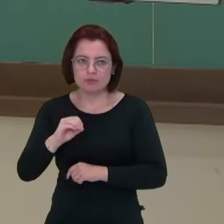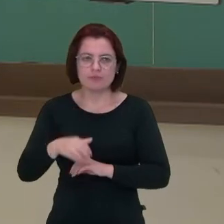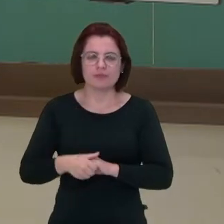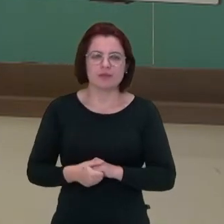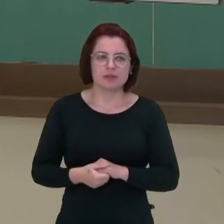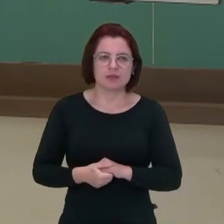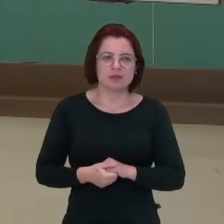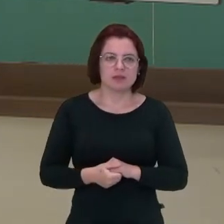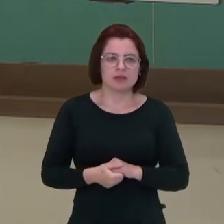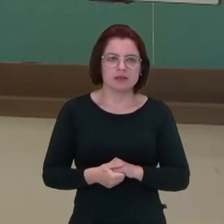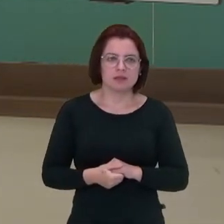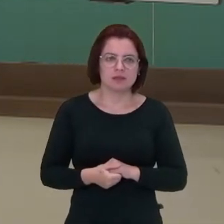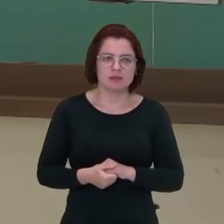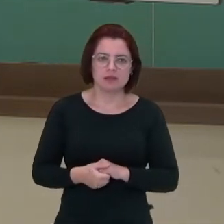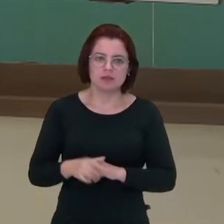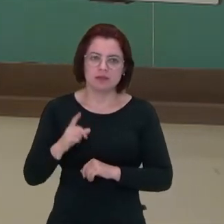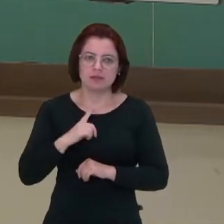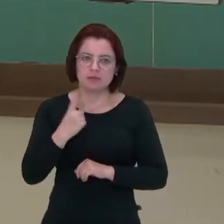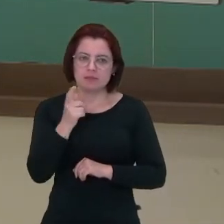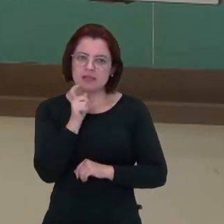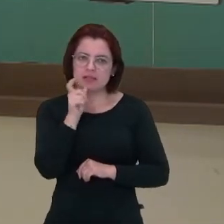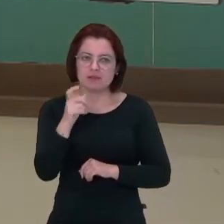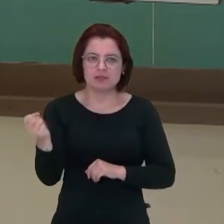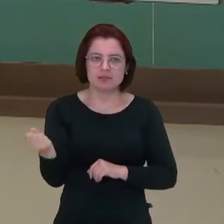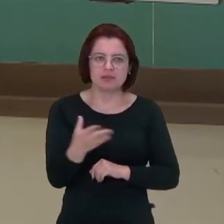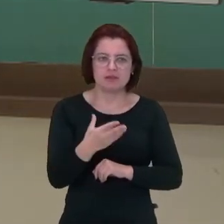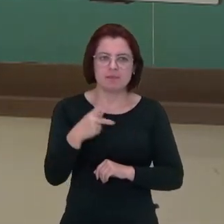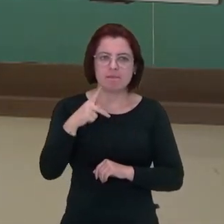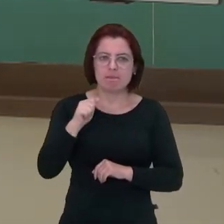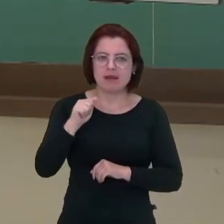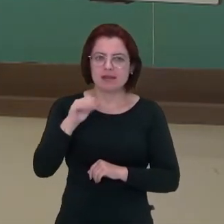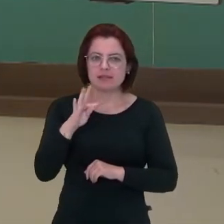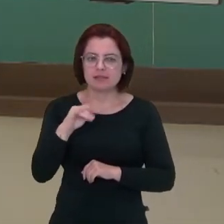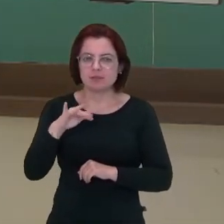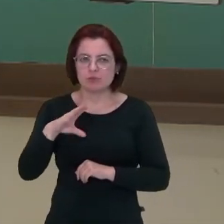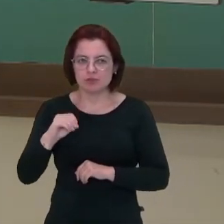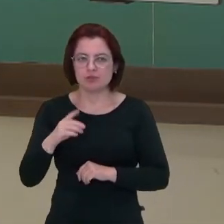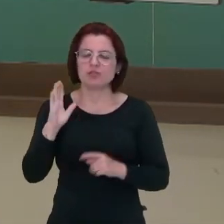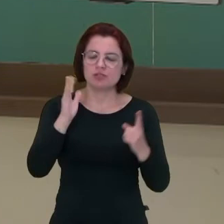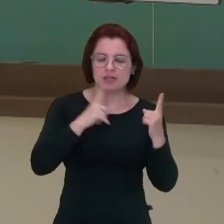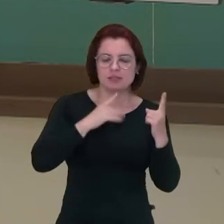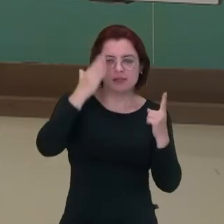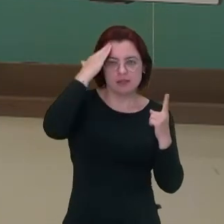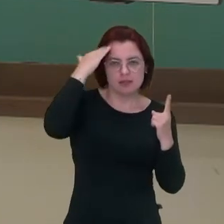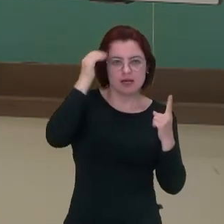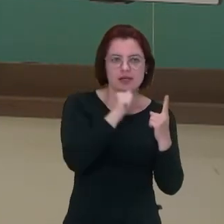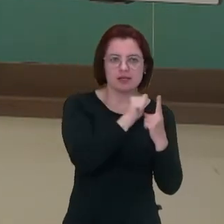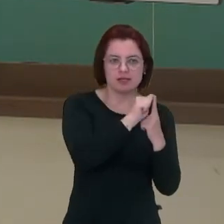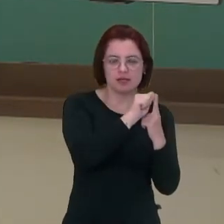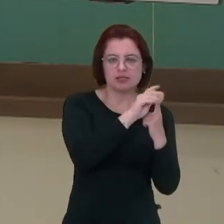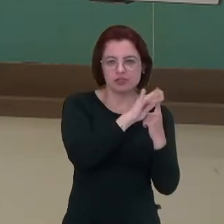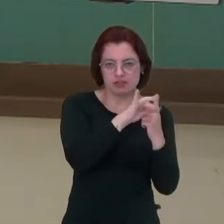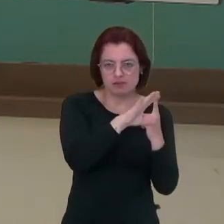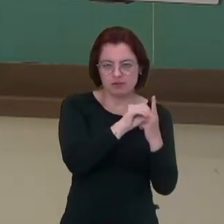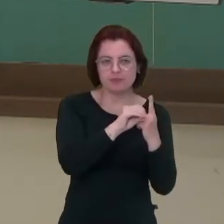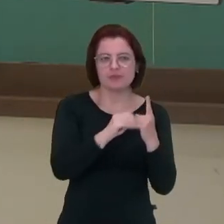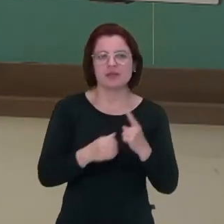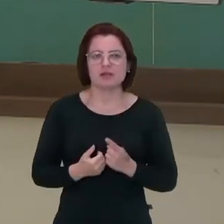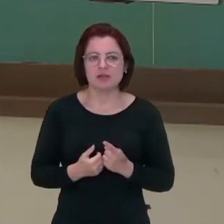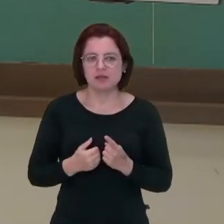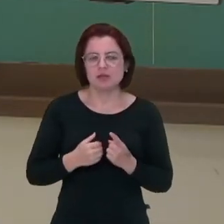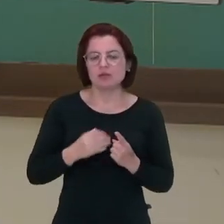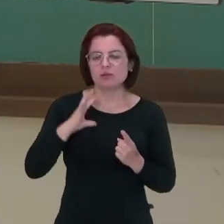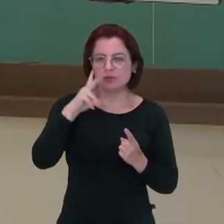uma palavra nova aqui para a gente, não é verdade? A gente já entendeu o que é ativo, tranquilo? É aquilo que